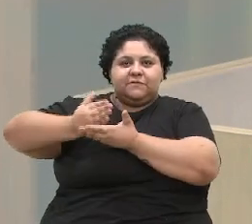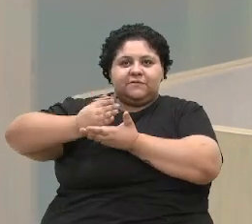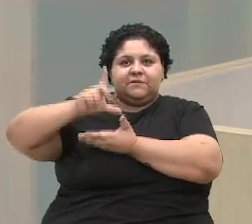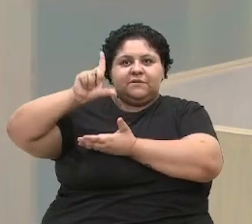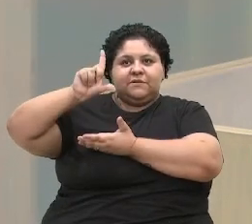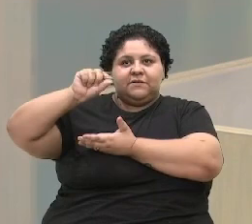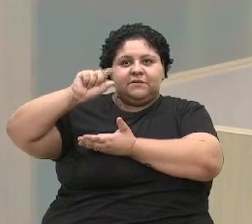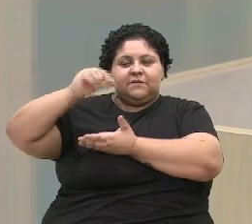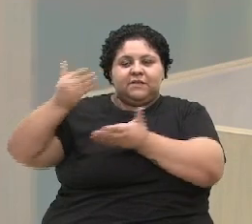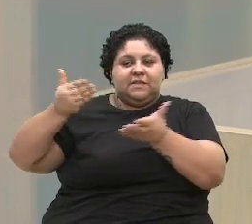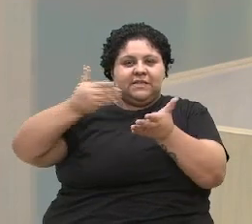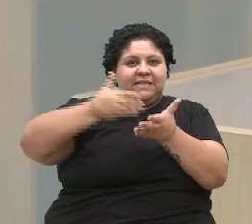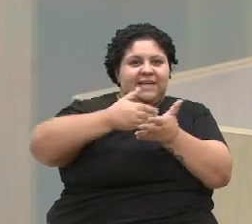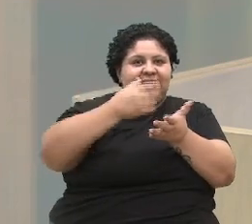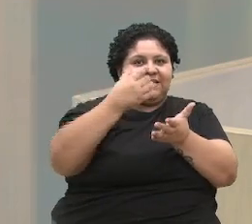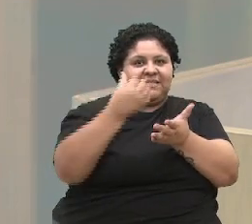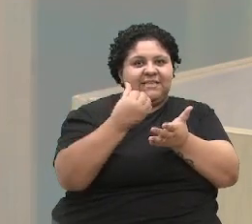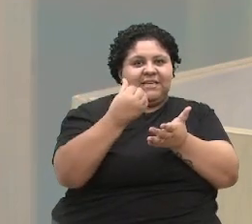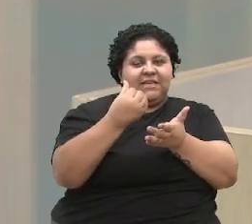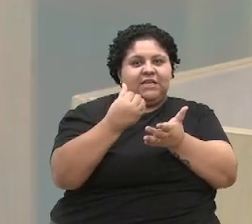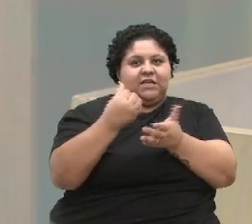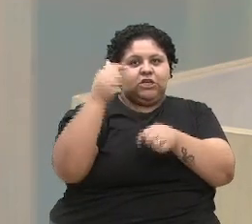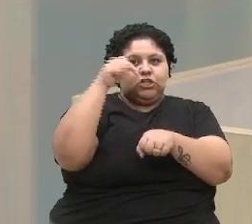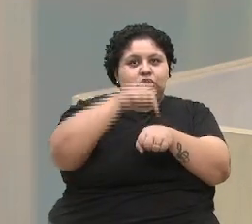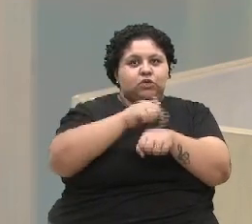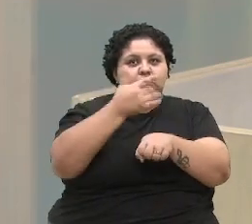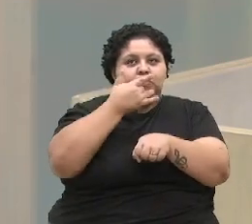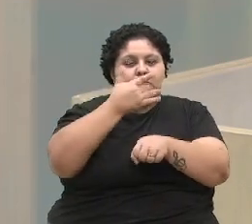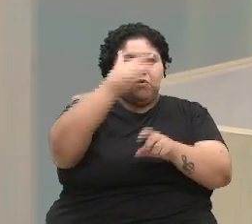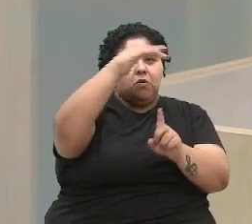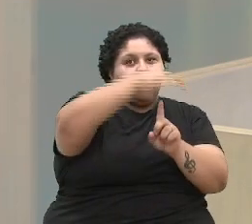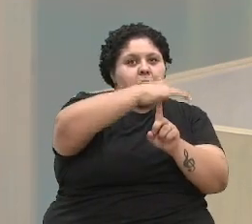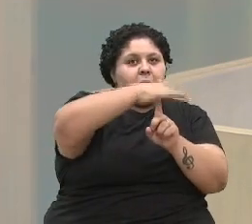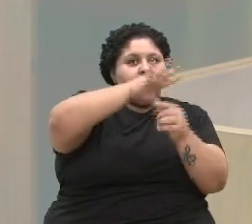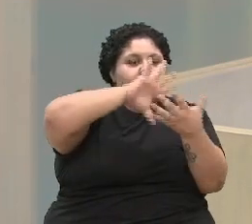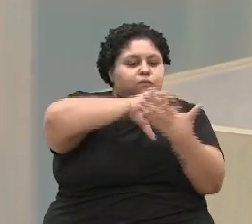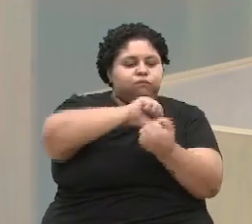horas até as 18 horas. Feira de Artesanato,